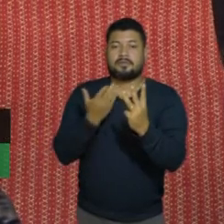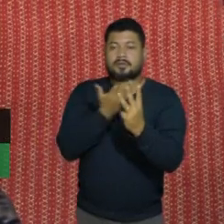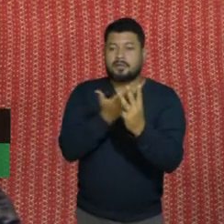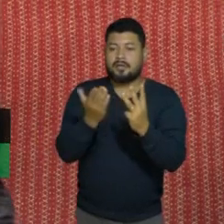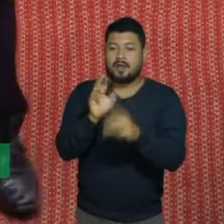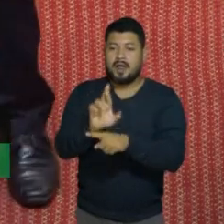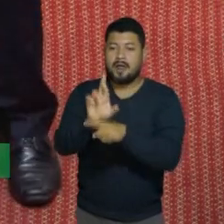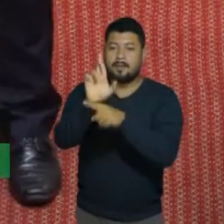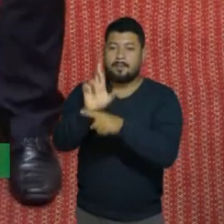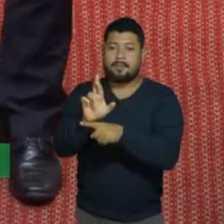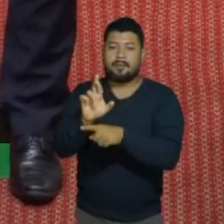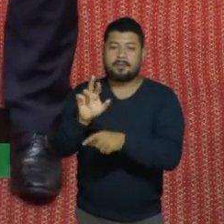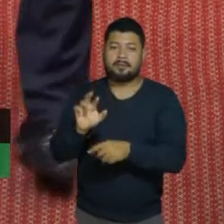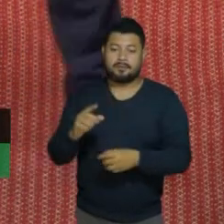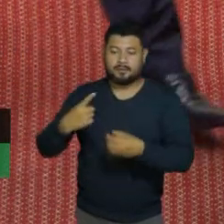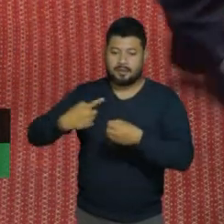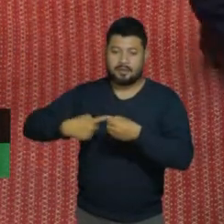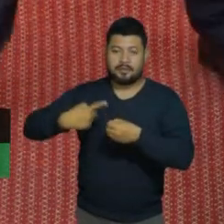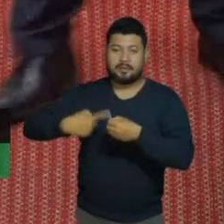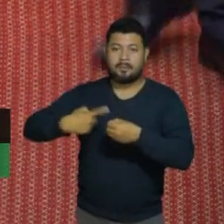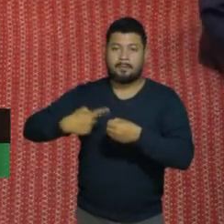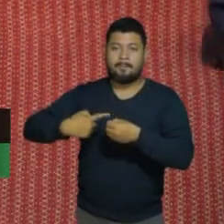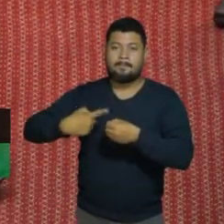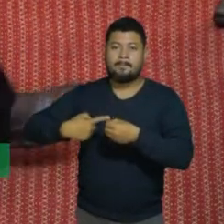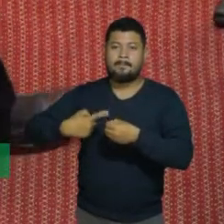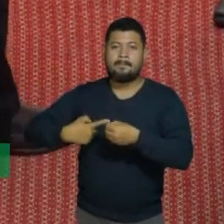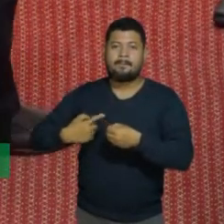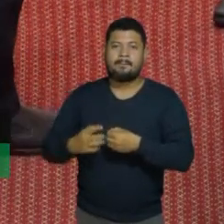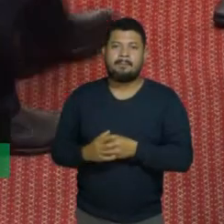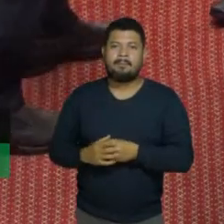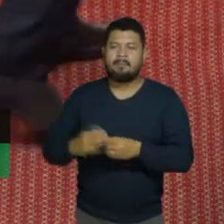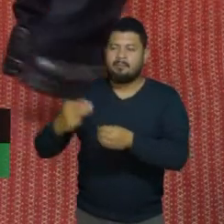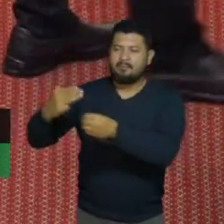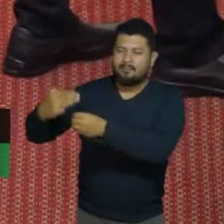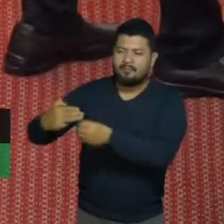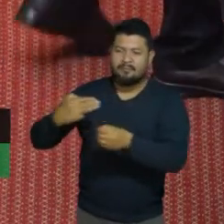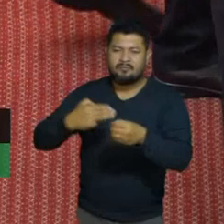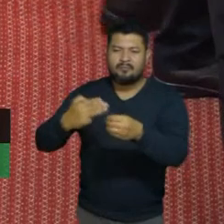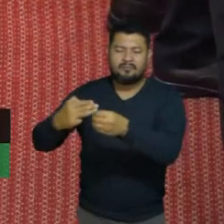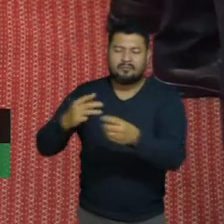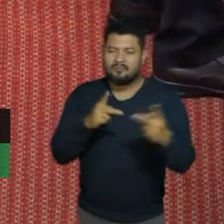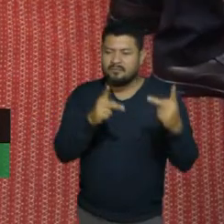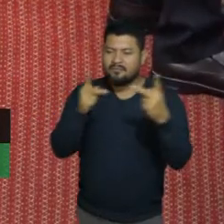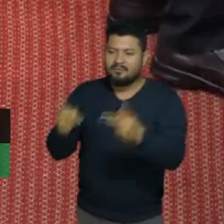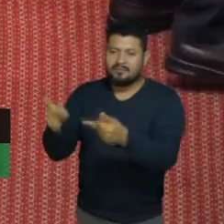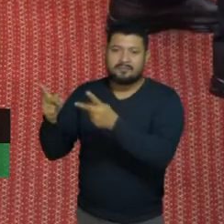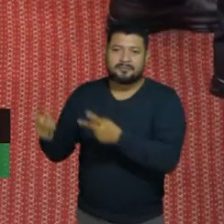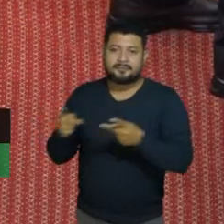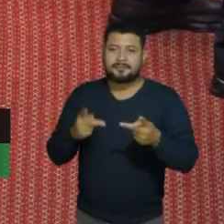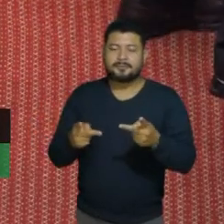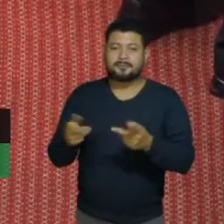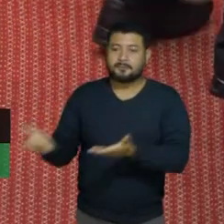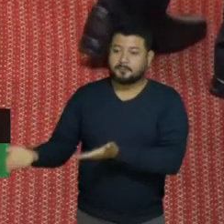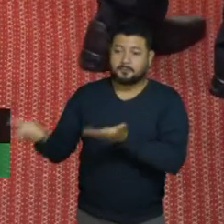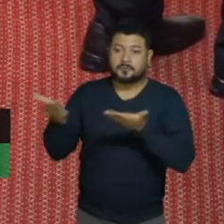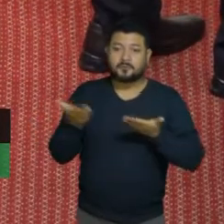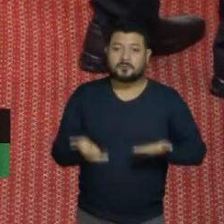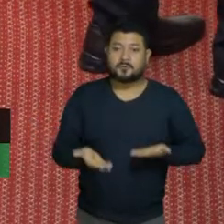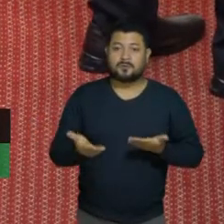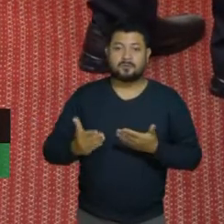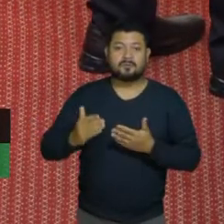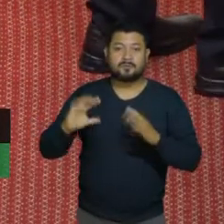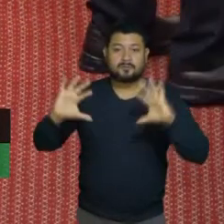nossa cidade, de município em município, fazendo o convite. A Festa do Pinhão é um patrimônio para